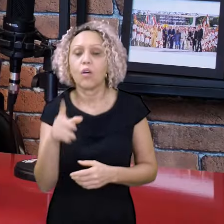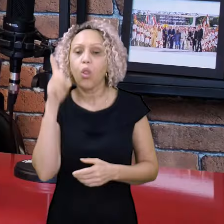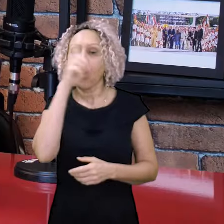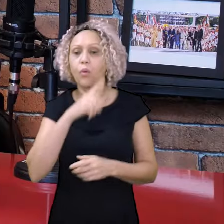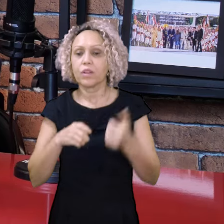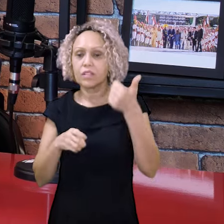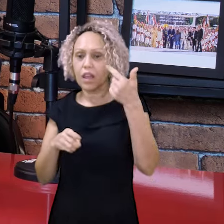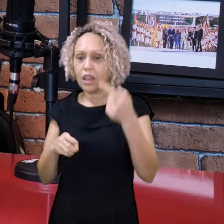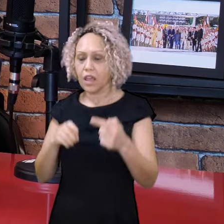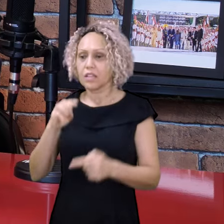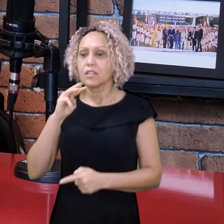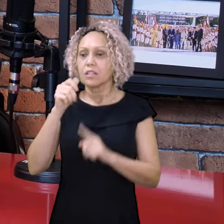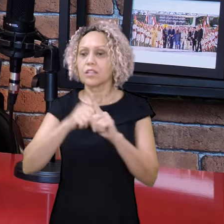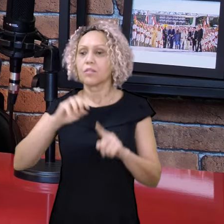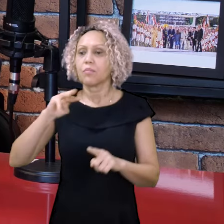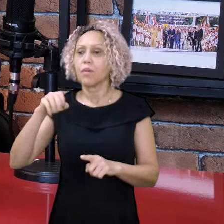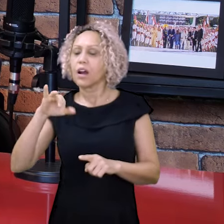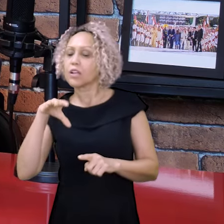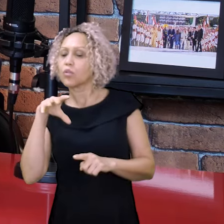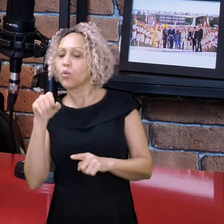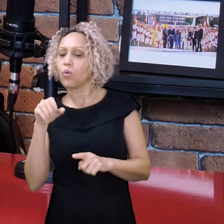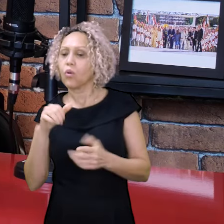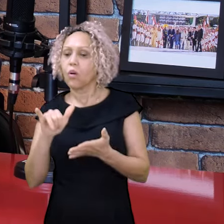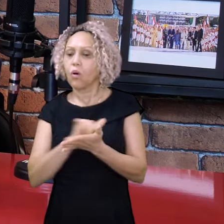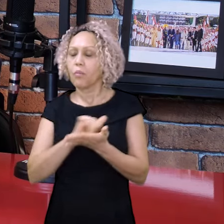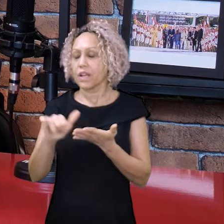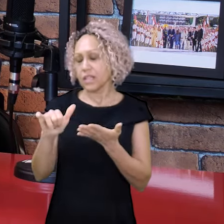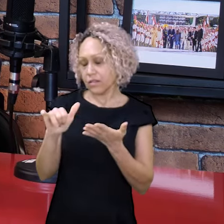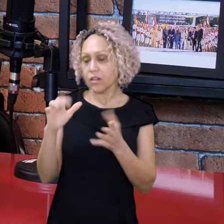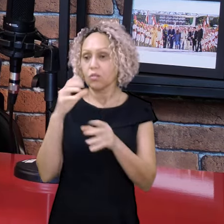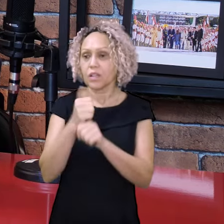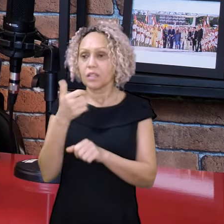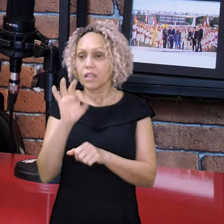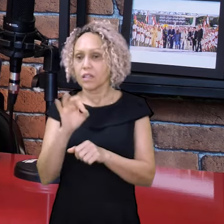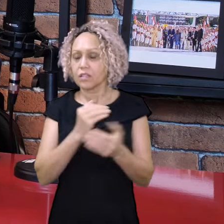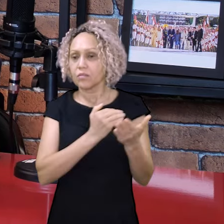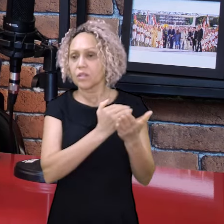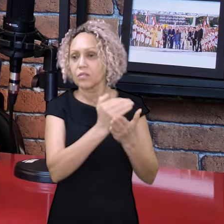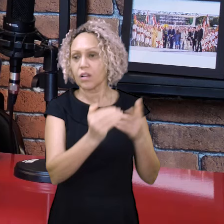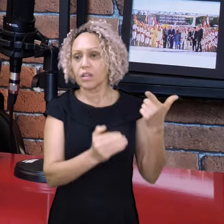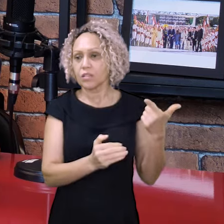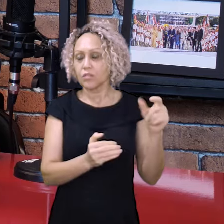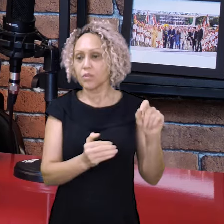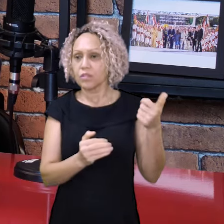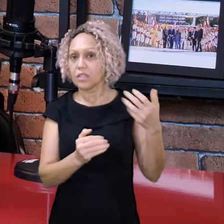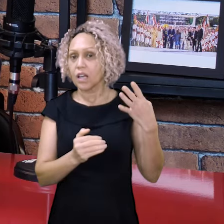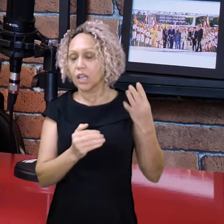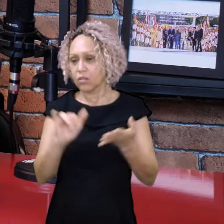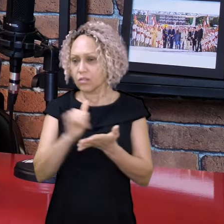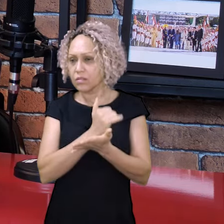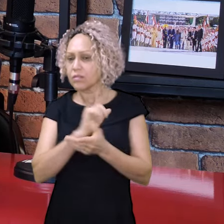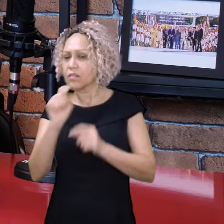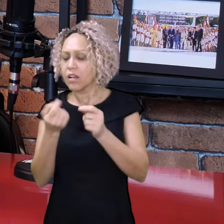No próximo domingo, dia 17 de março, a Operação Lava Jato completa 10 anos. Criada em 2014, a Força-Tarefa, que se